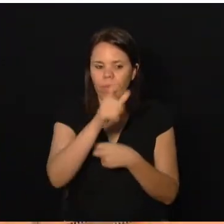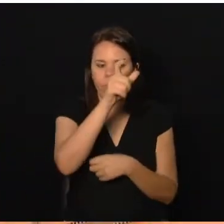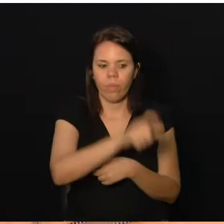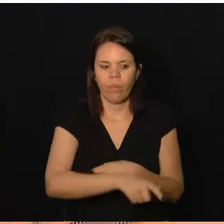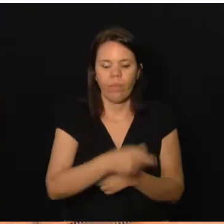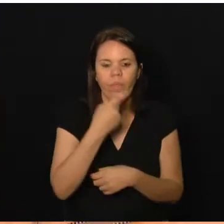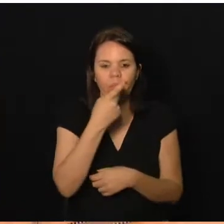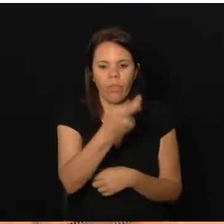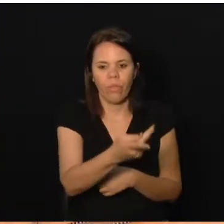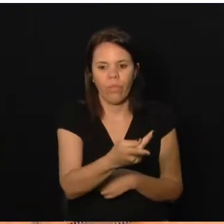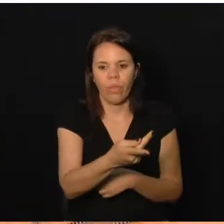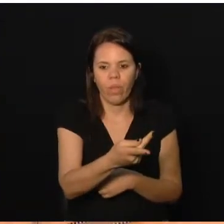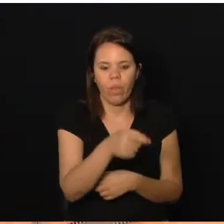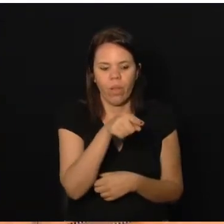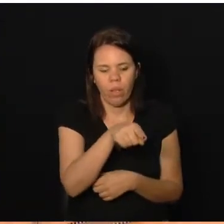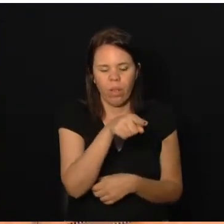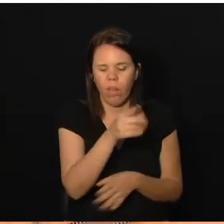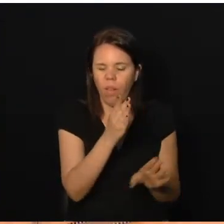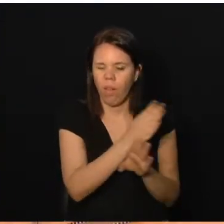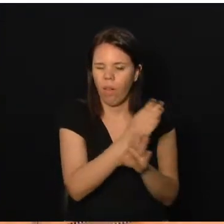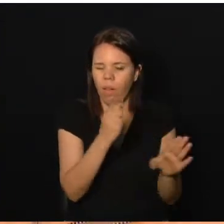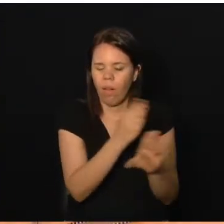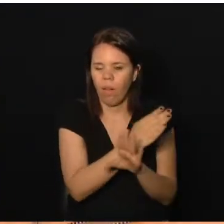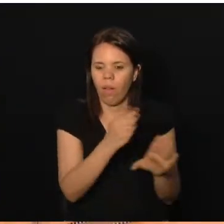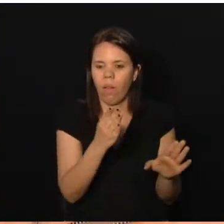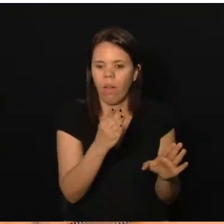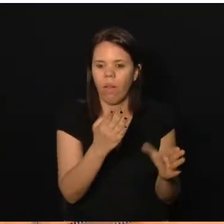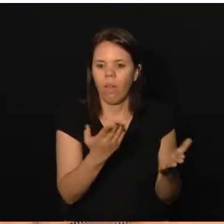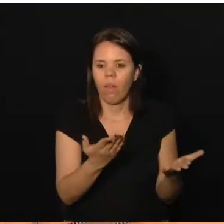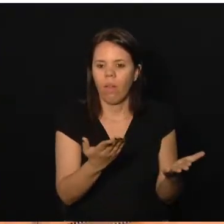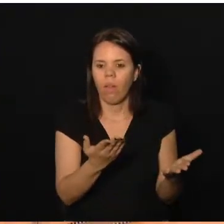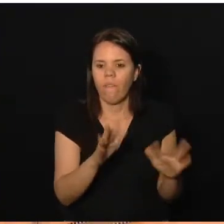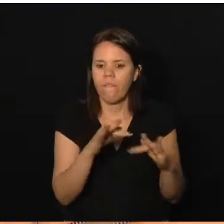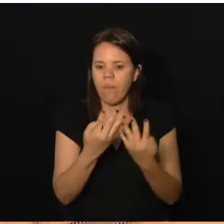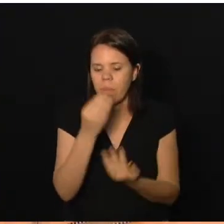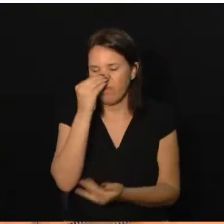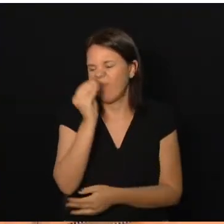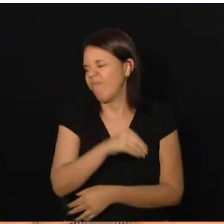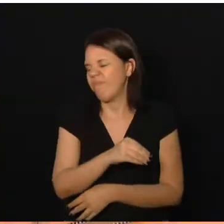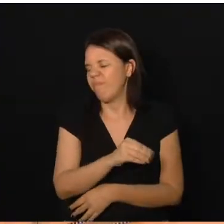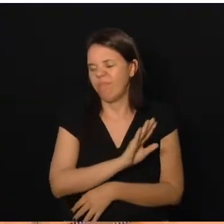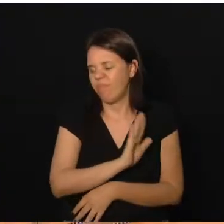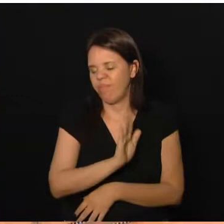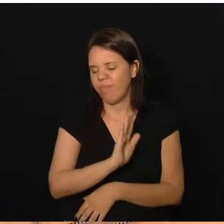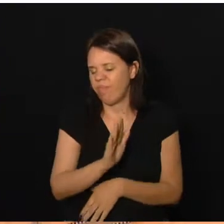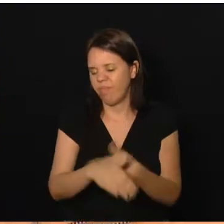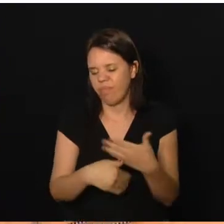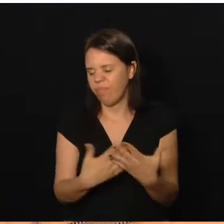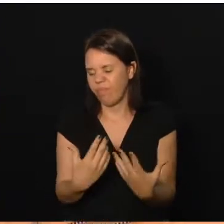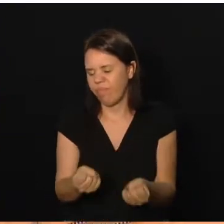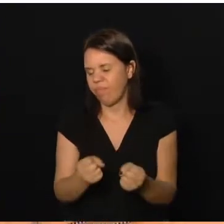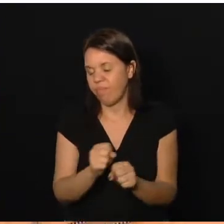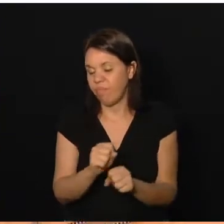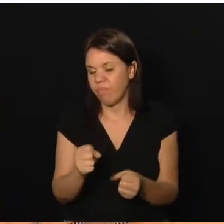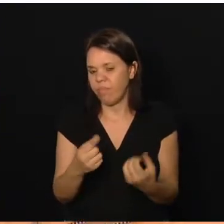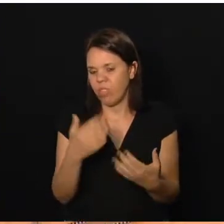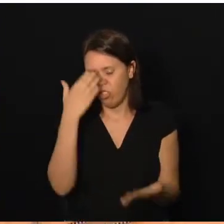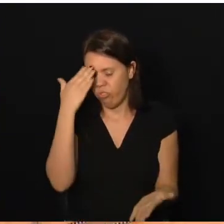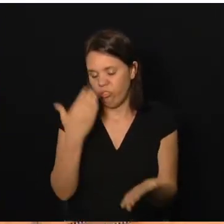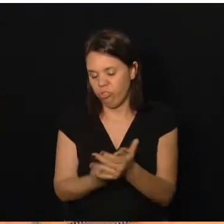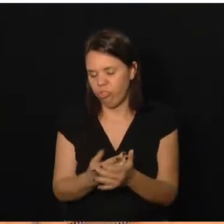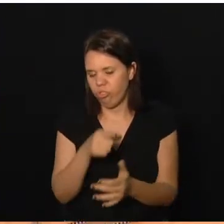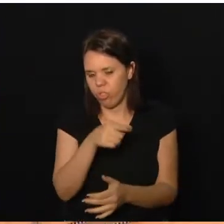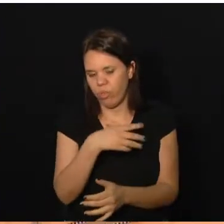fala, ou que ele suspeita, algo assim, então a família nega, entra naquele processo de negação. E, enquanto